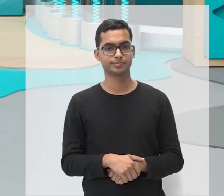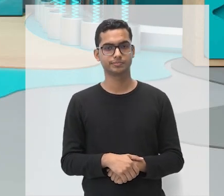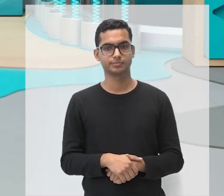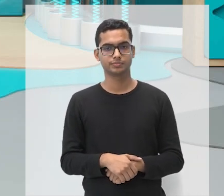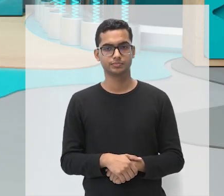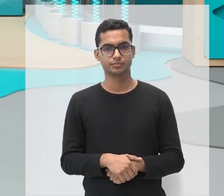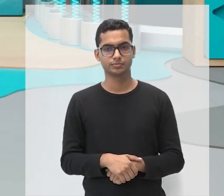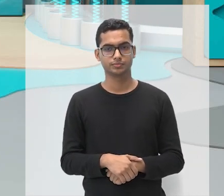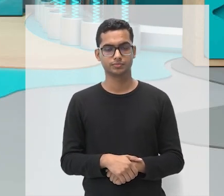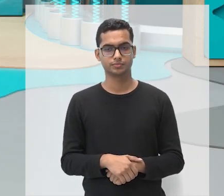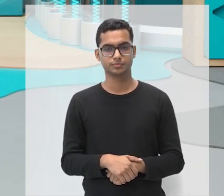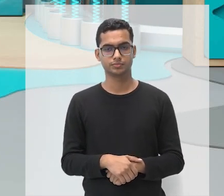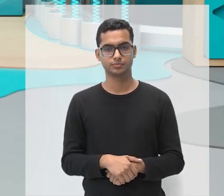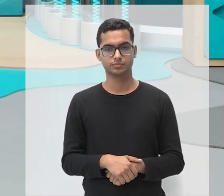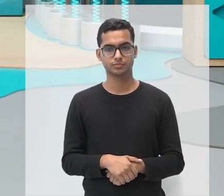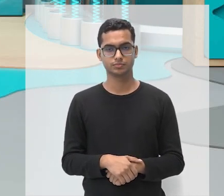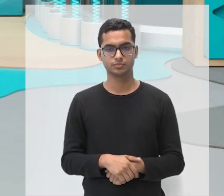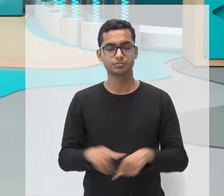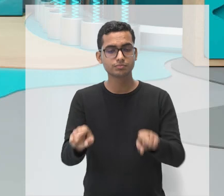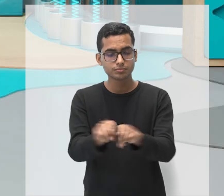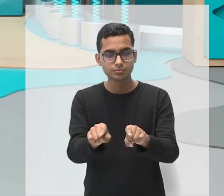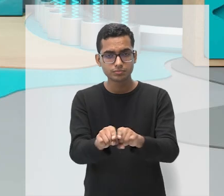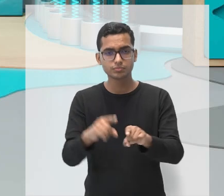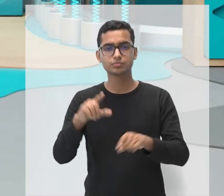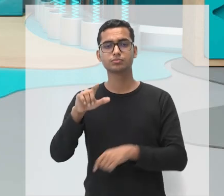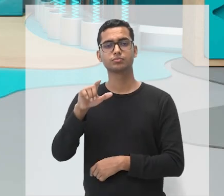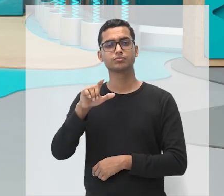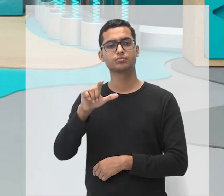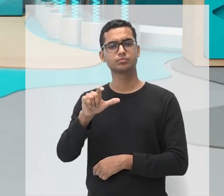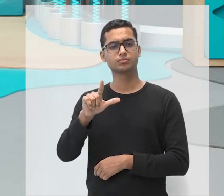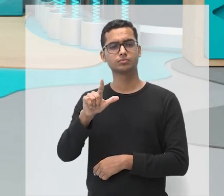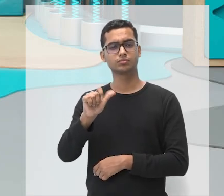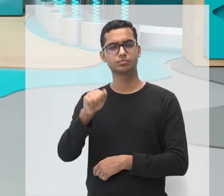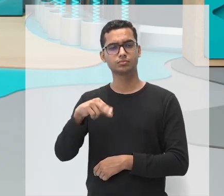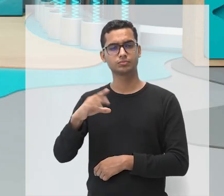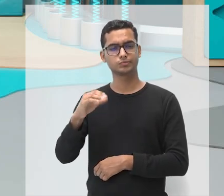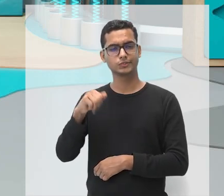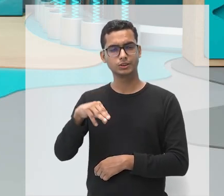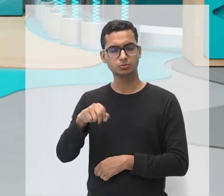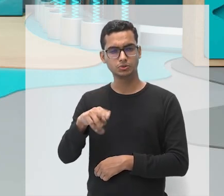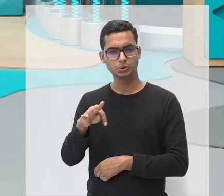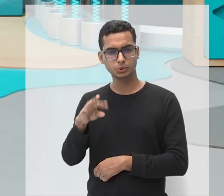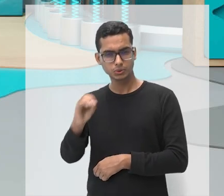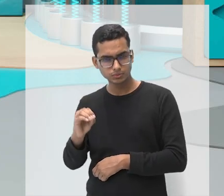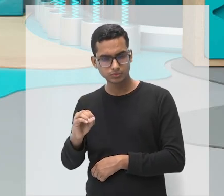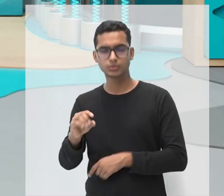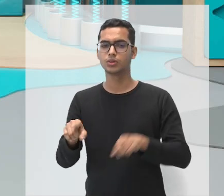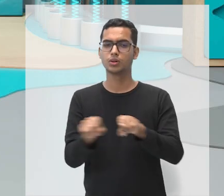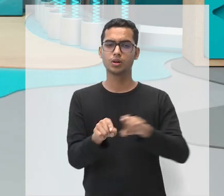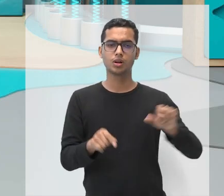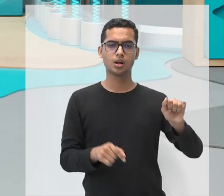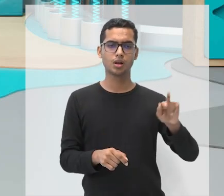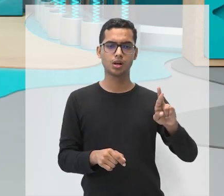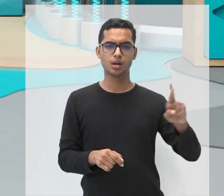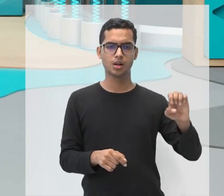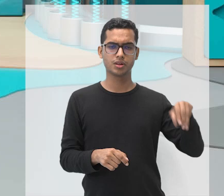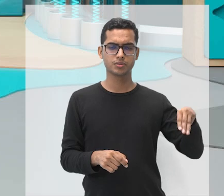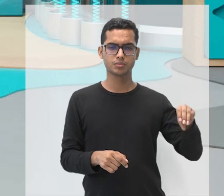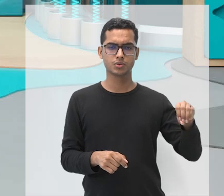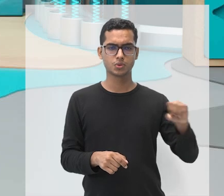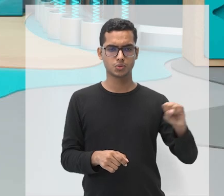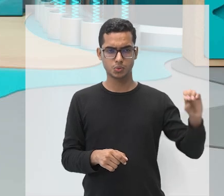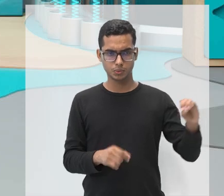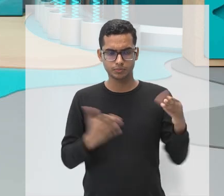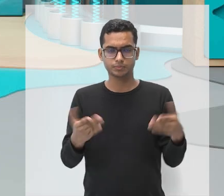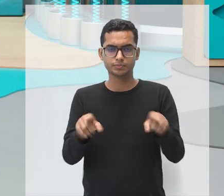A gente vai ter também os lançamentos e arremesso. A gente tem essa diferenciação no plural de um e